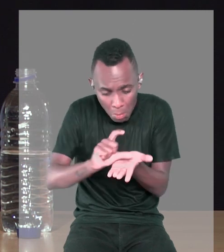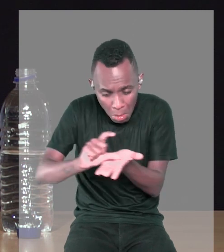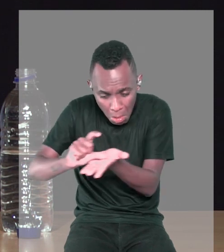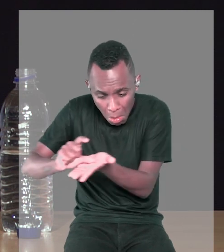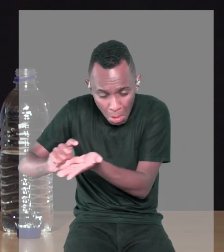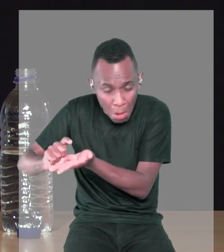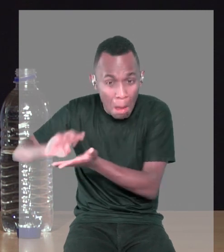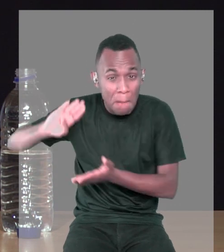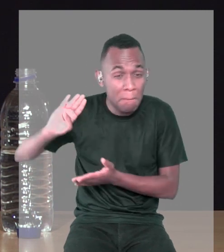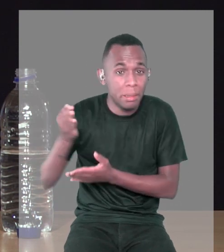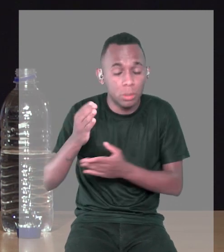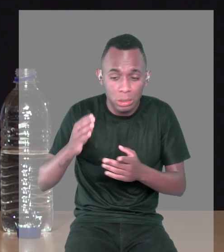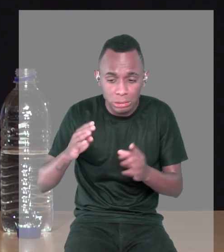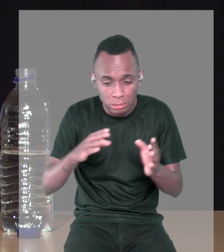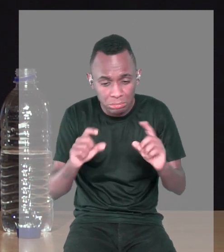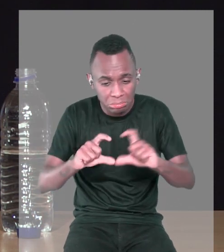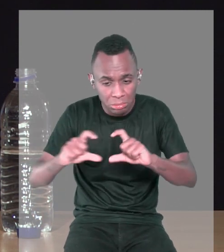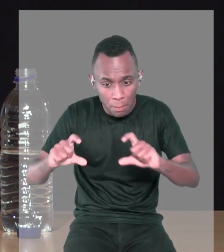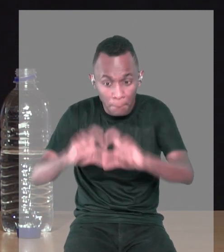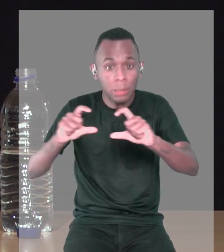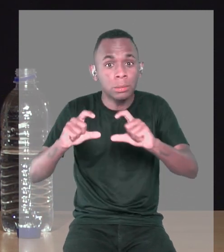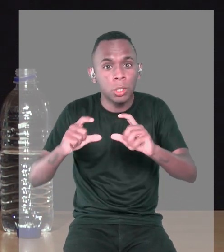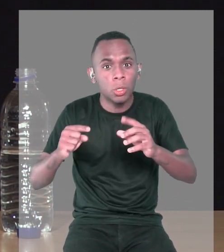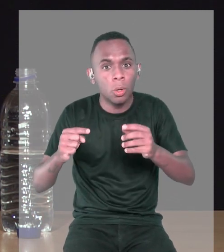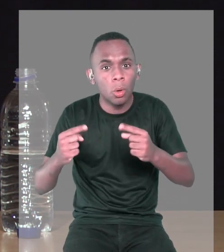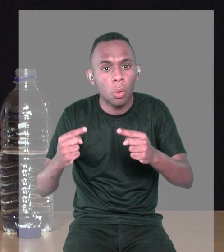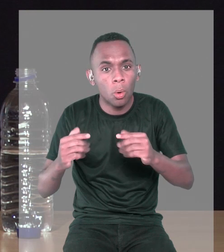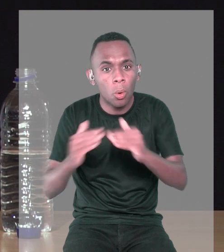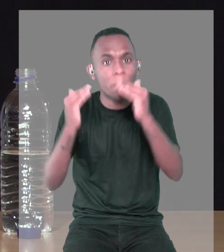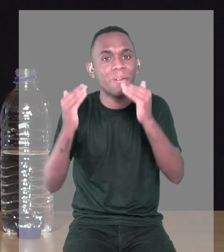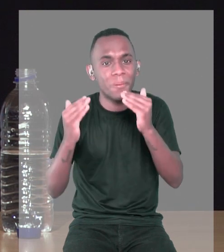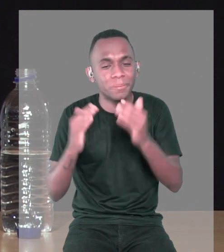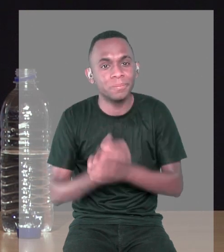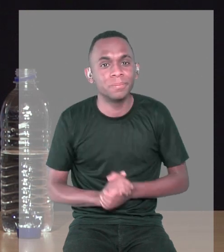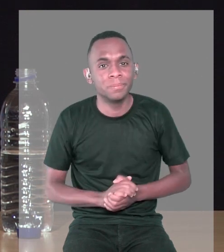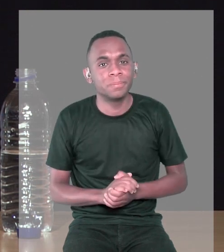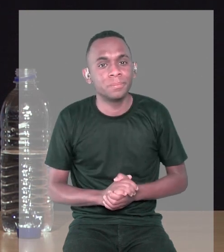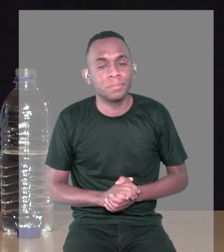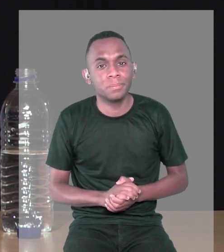de repente, o vidrinho de um André tintilou contra o vidrinho de uma Doreen.